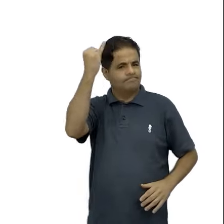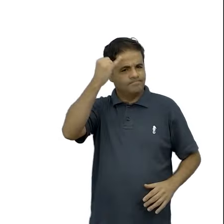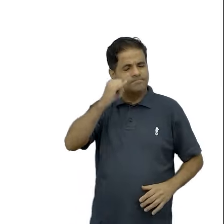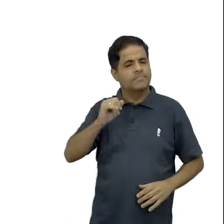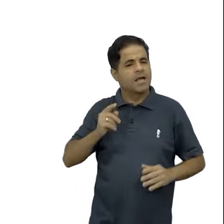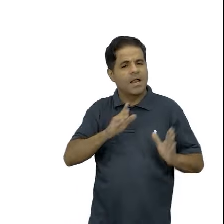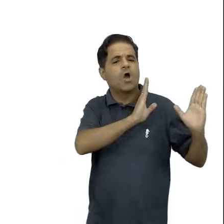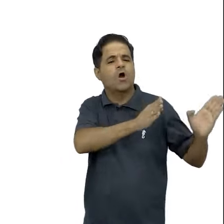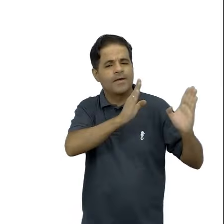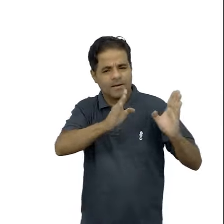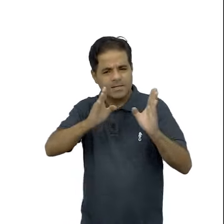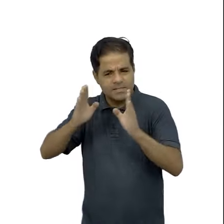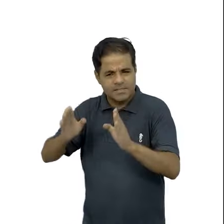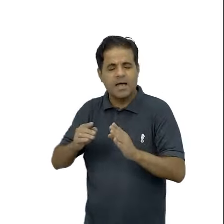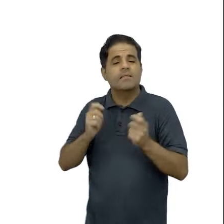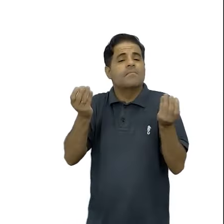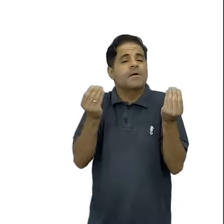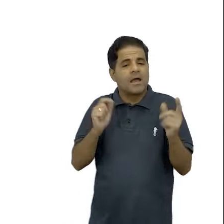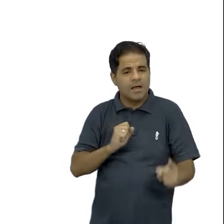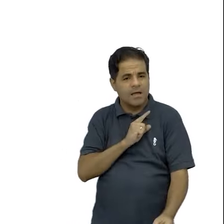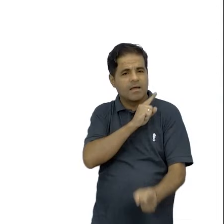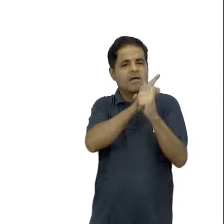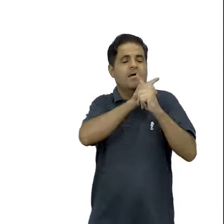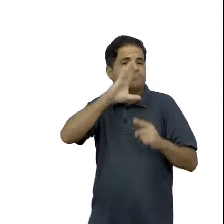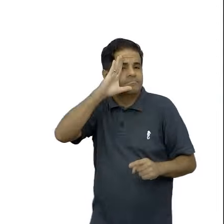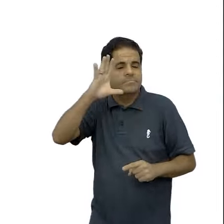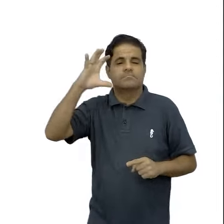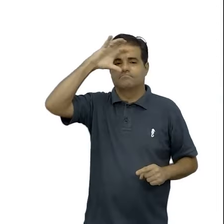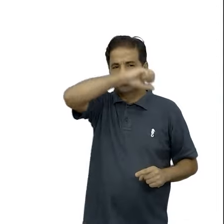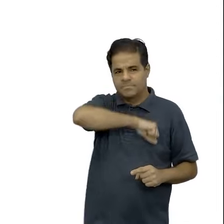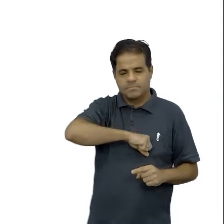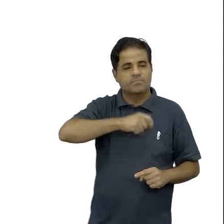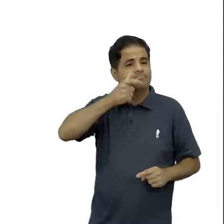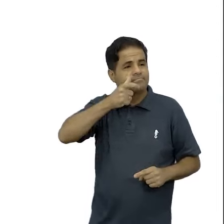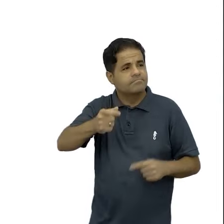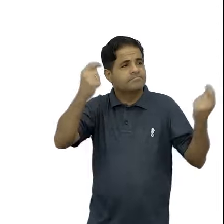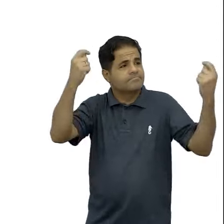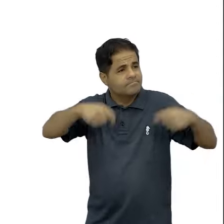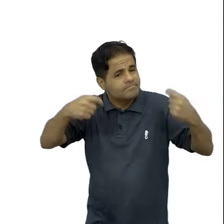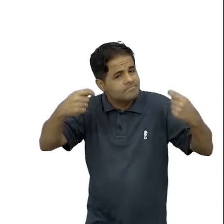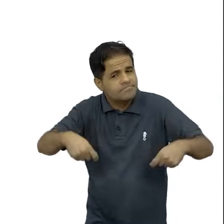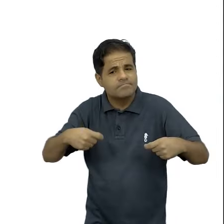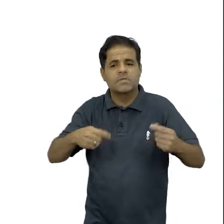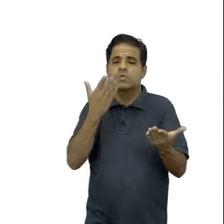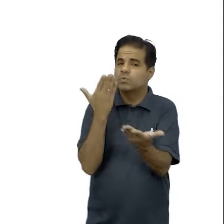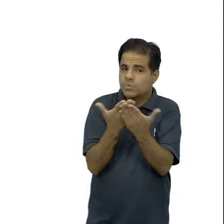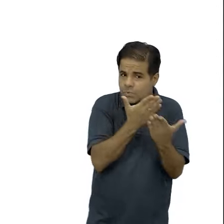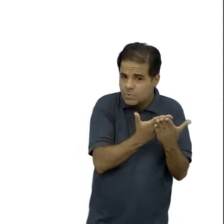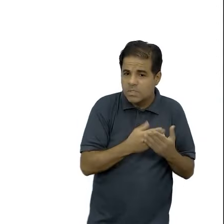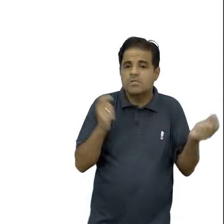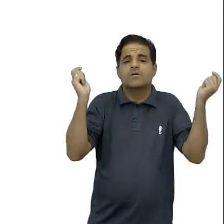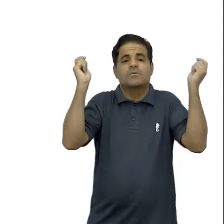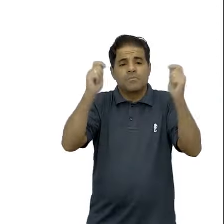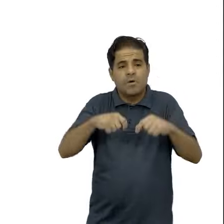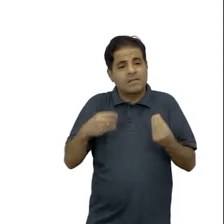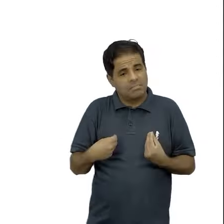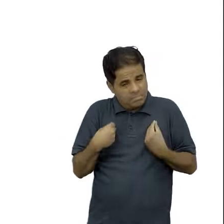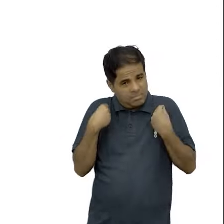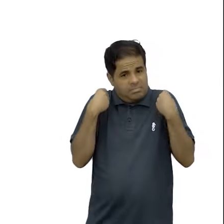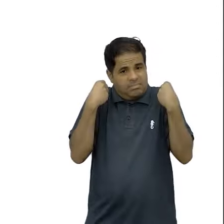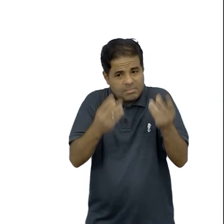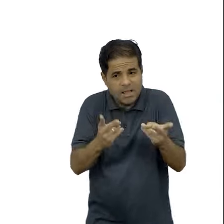foi organizada para identificar as aprendizagens que são imprescindíveis para que os estudantes possam dar prosseguimento